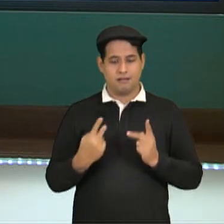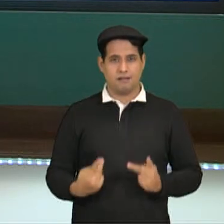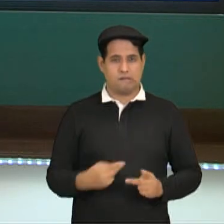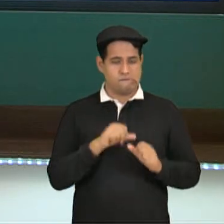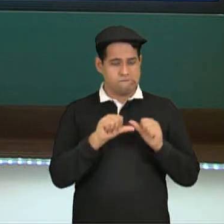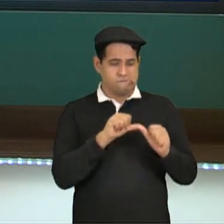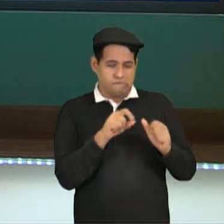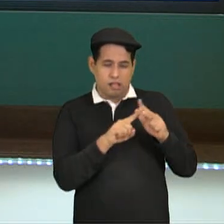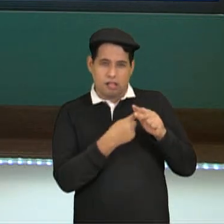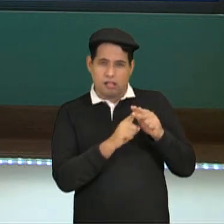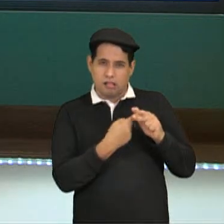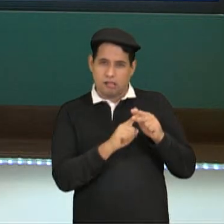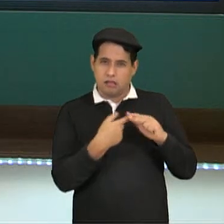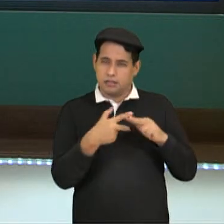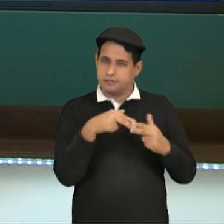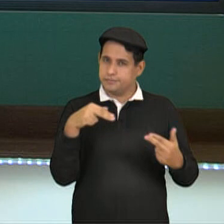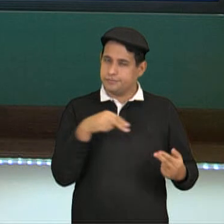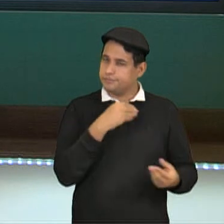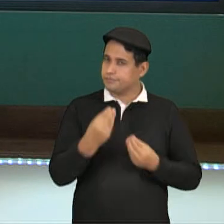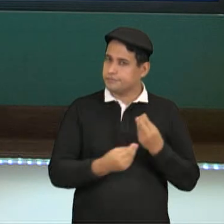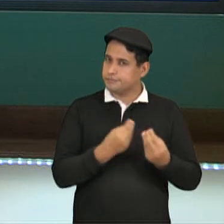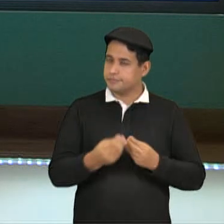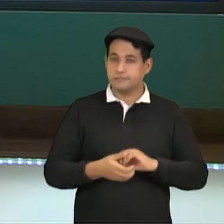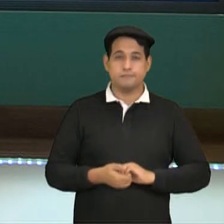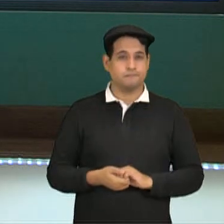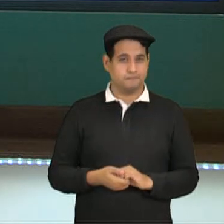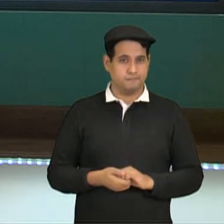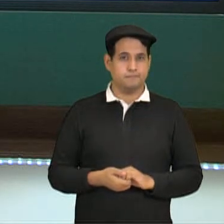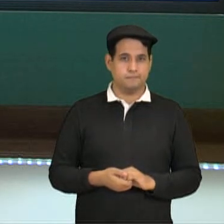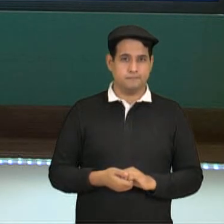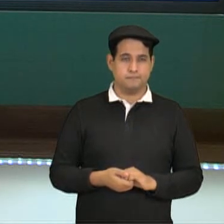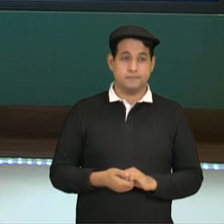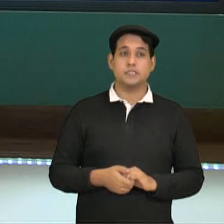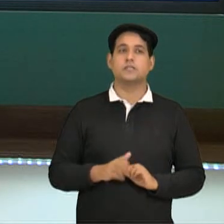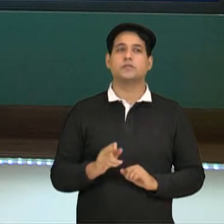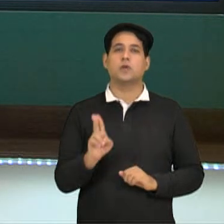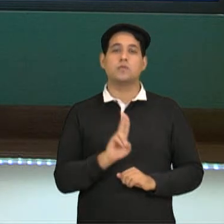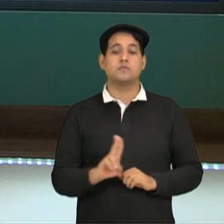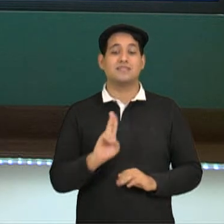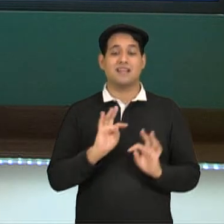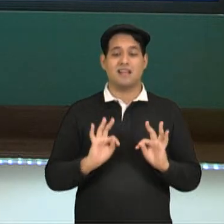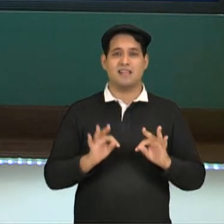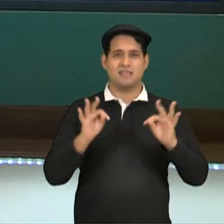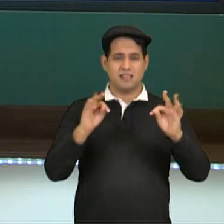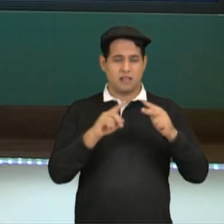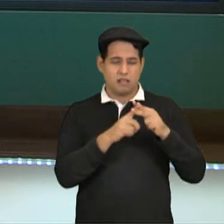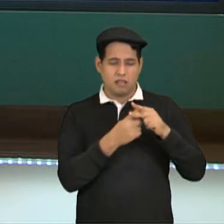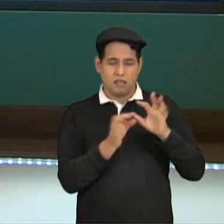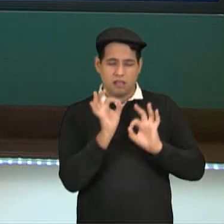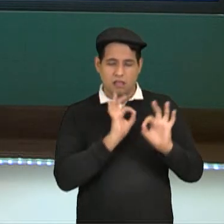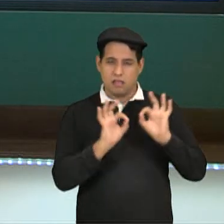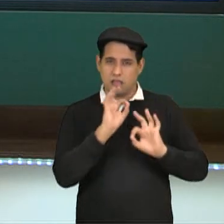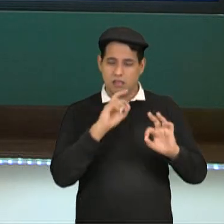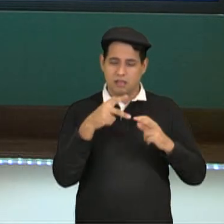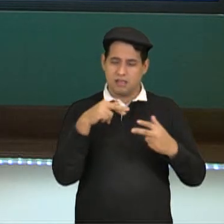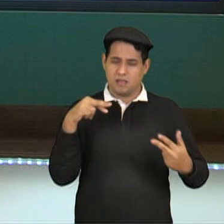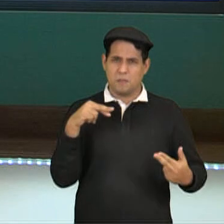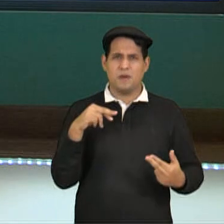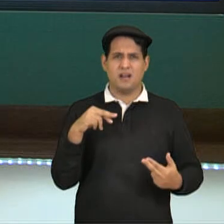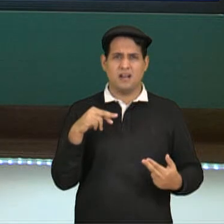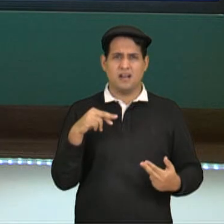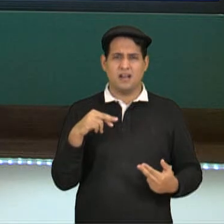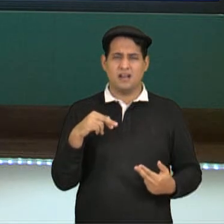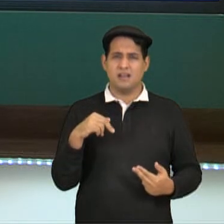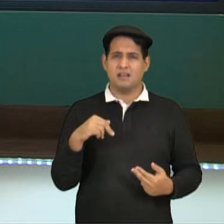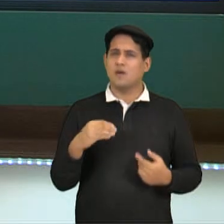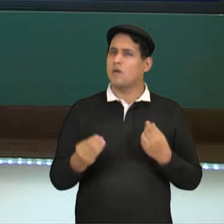editados geneticamente no laboratório? Então, olha aqui, ó. Utilizar as técnicas de edição de genoma, será que a gente não vai